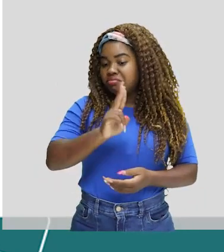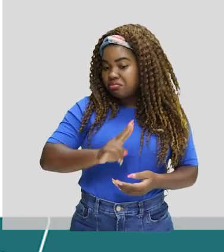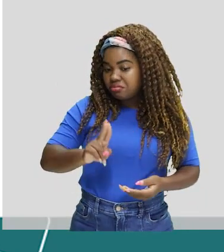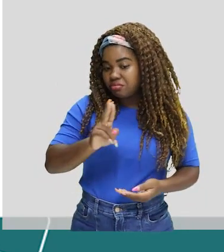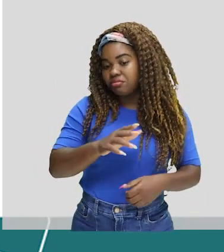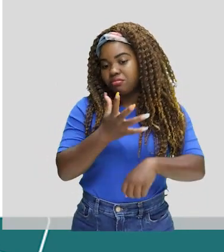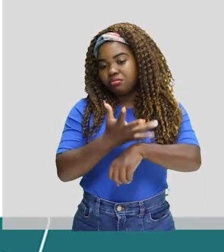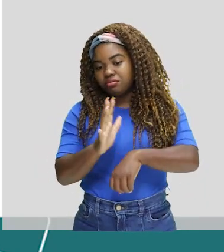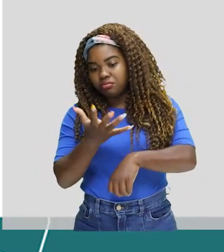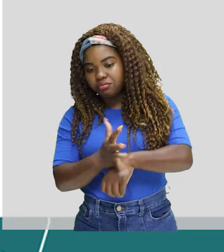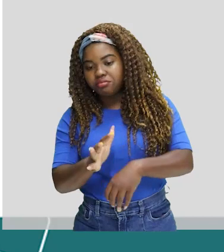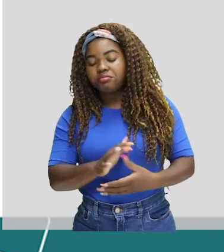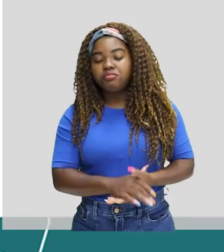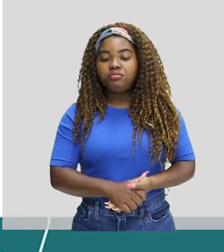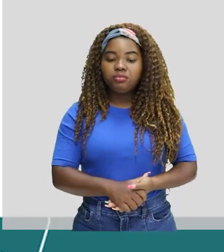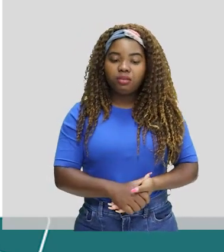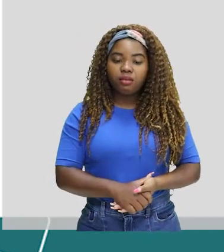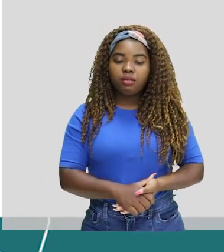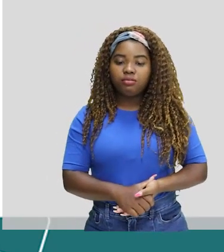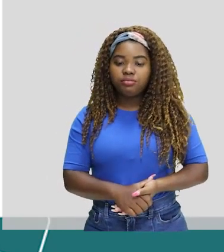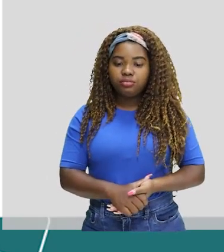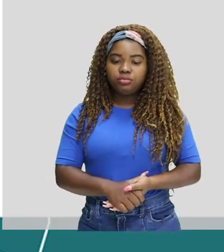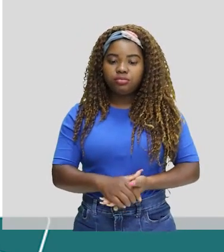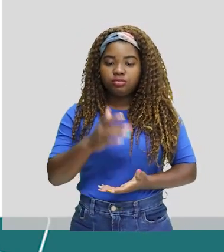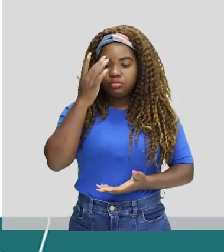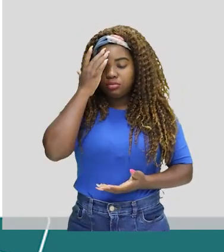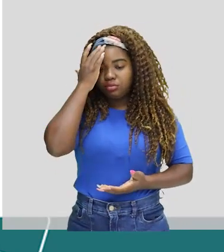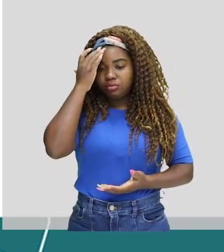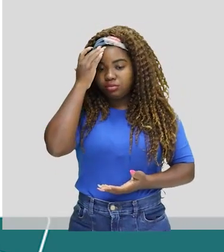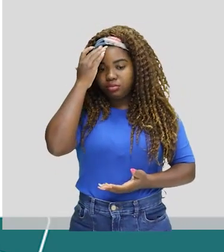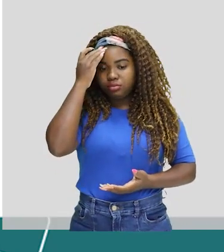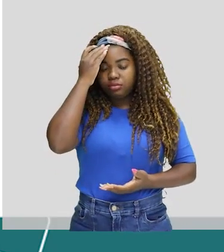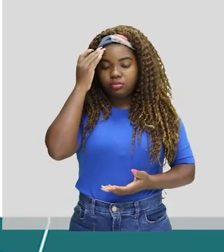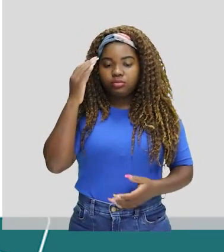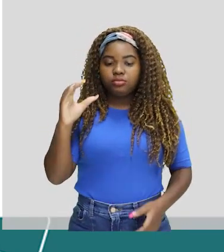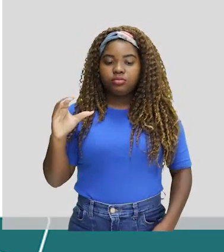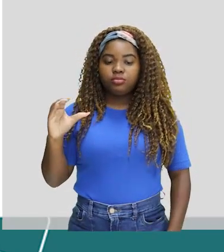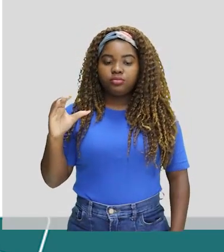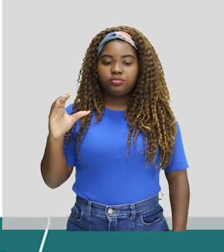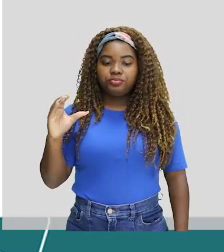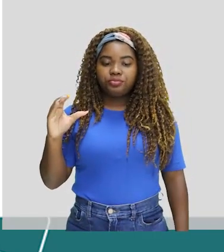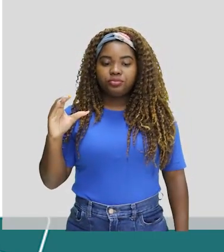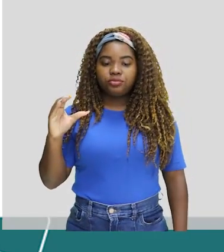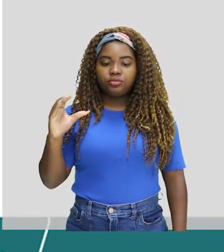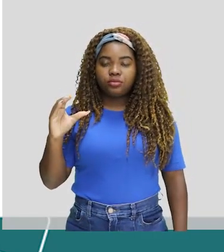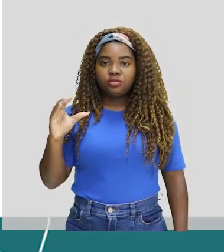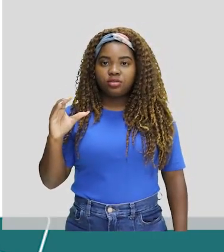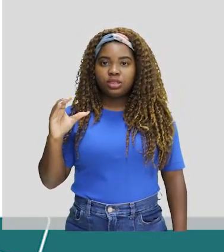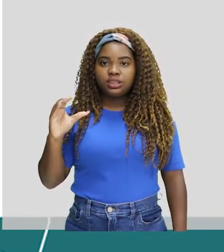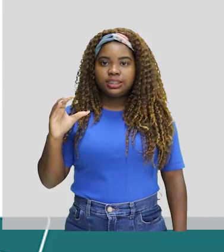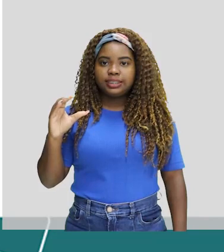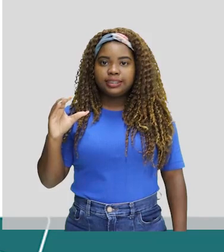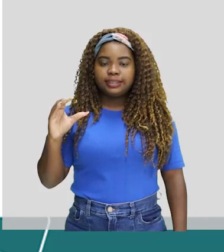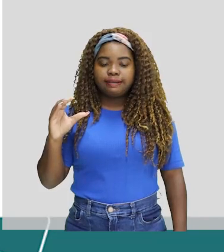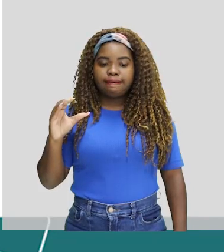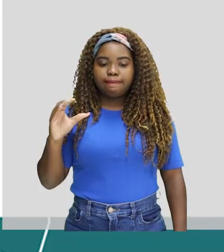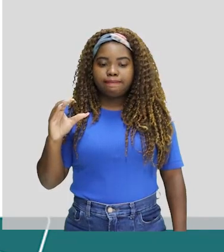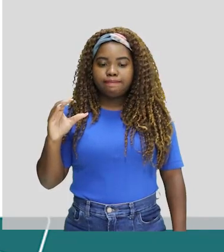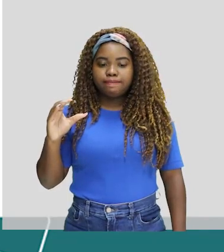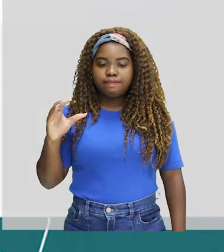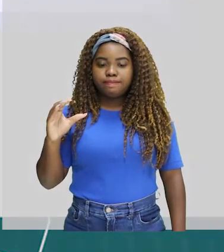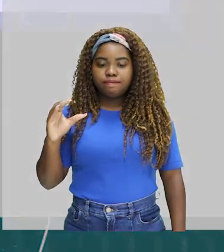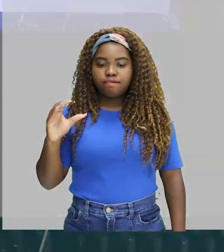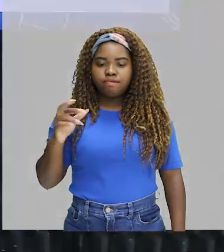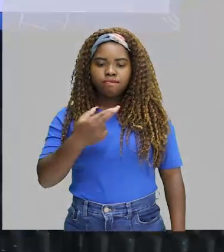utilitária a claro, utilitarismo ético. Letra C, transgressão de comportamental